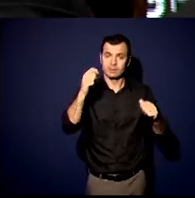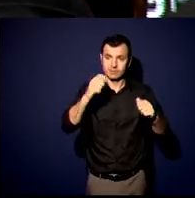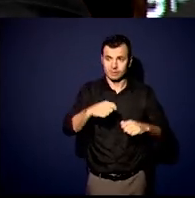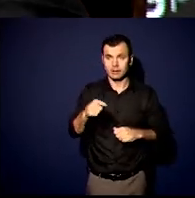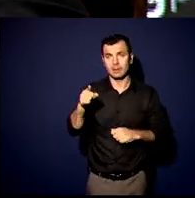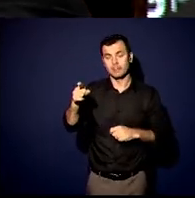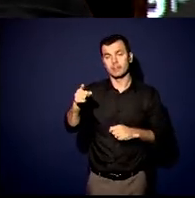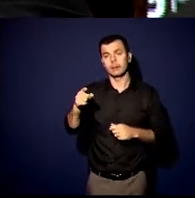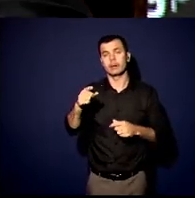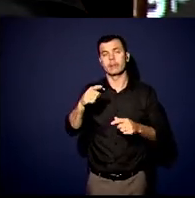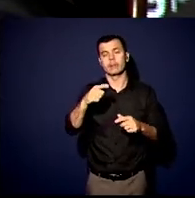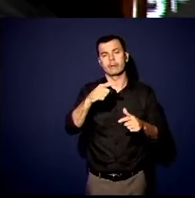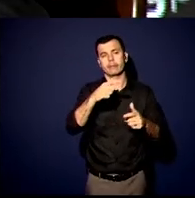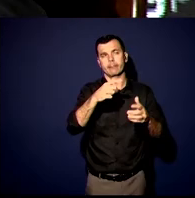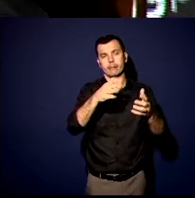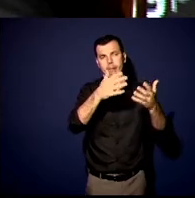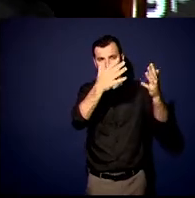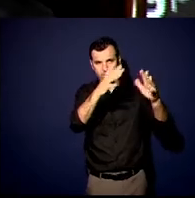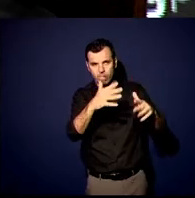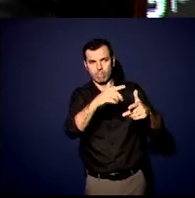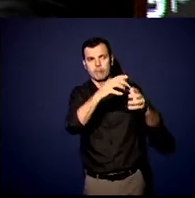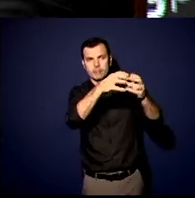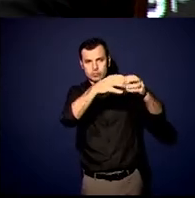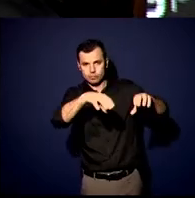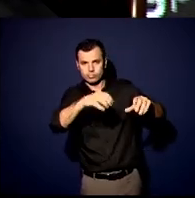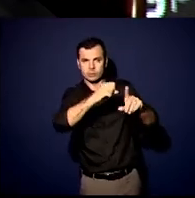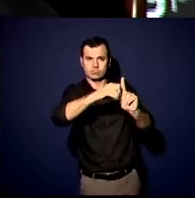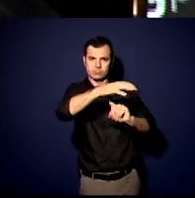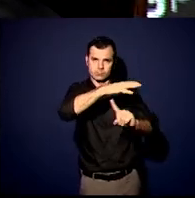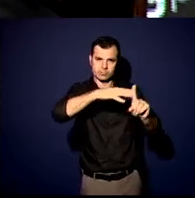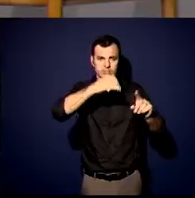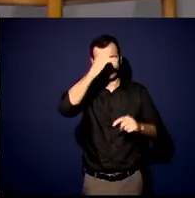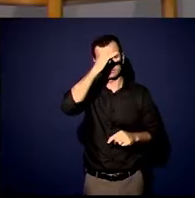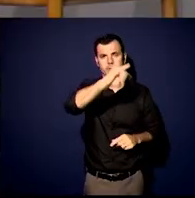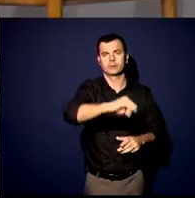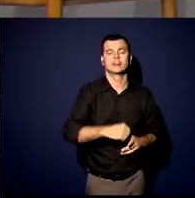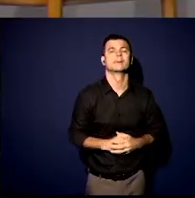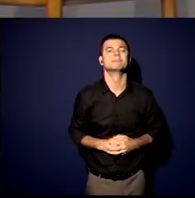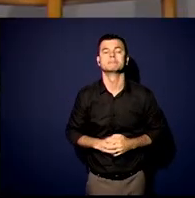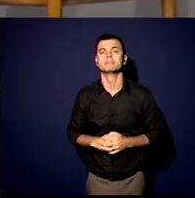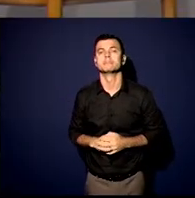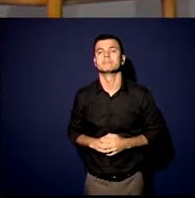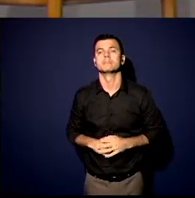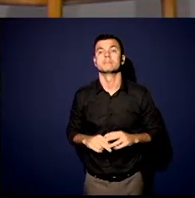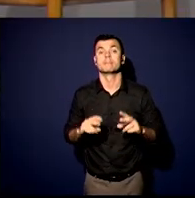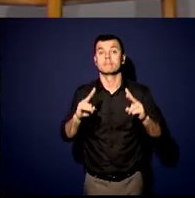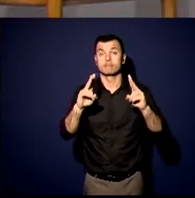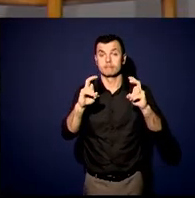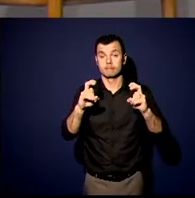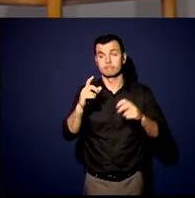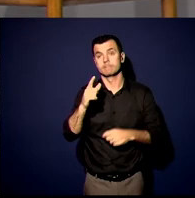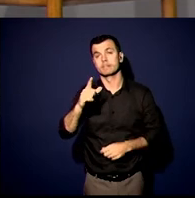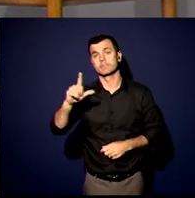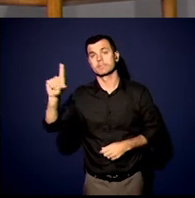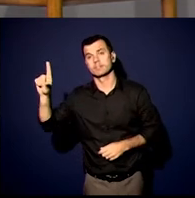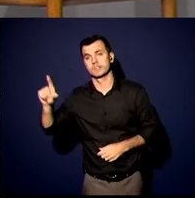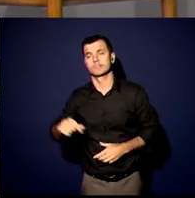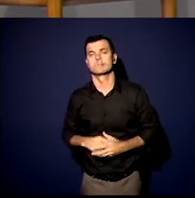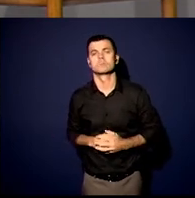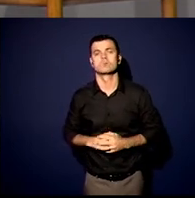danos graves da sociedade Mudando de assunto Flávio e o sistema prisional brasileiro